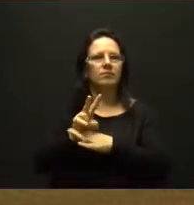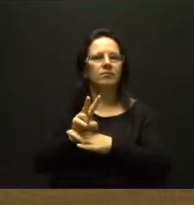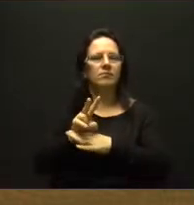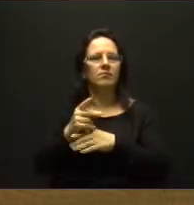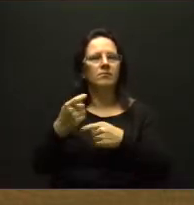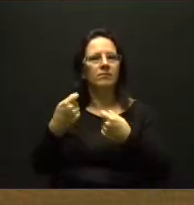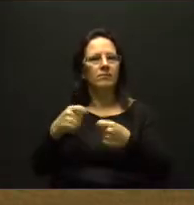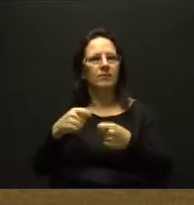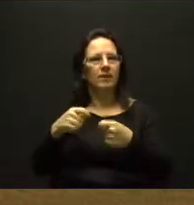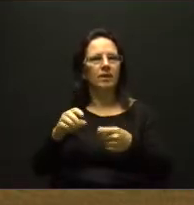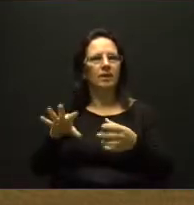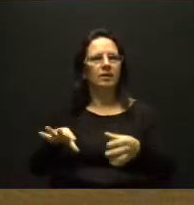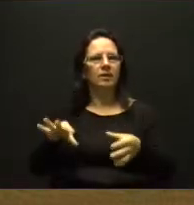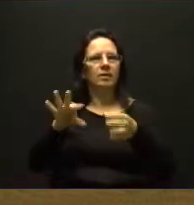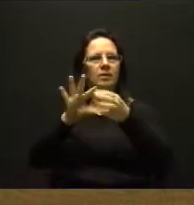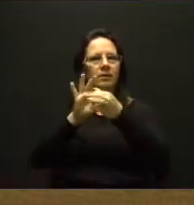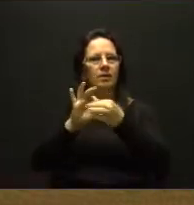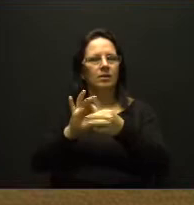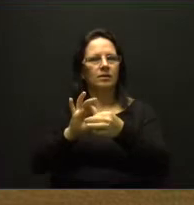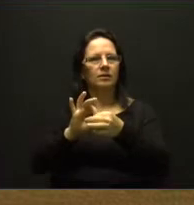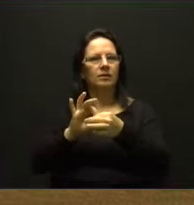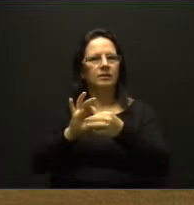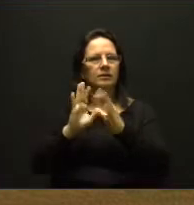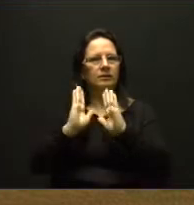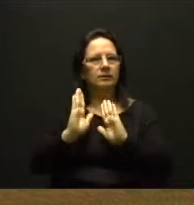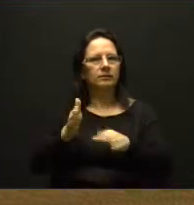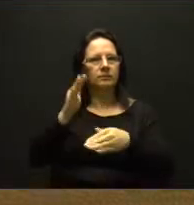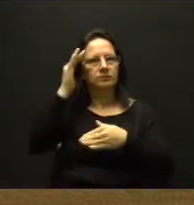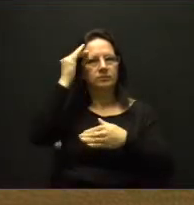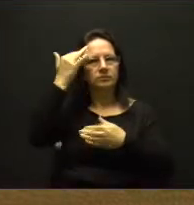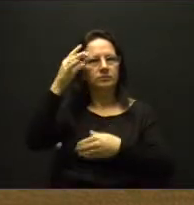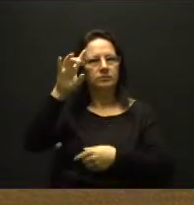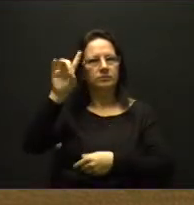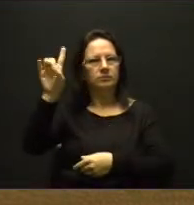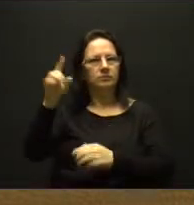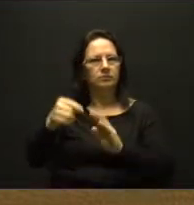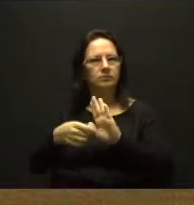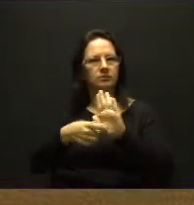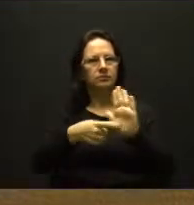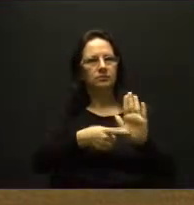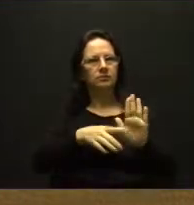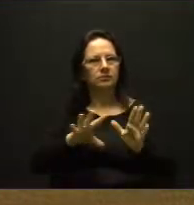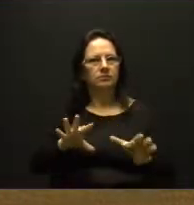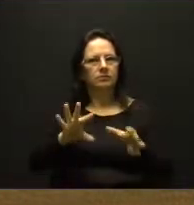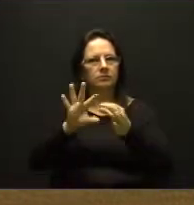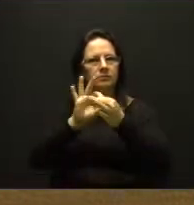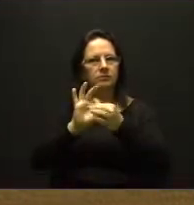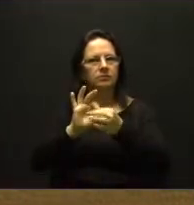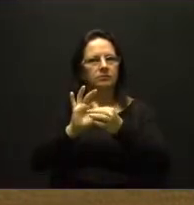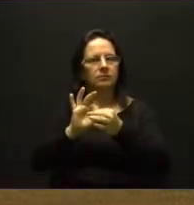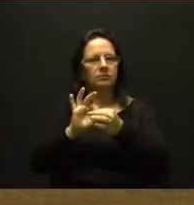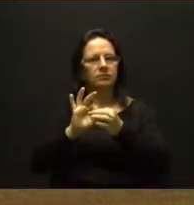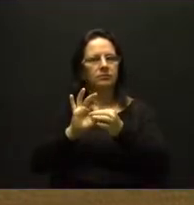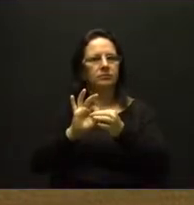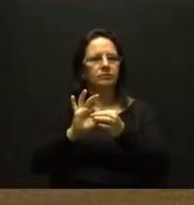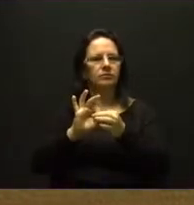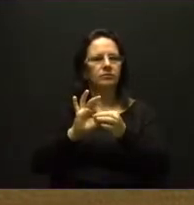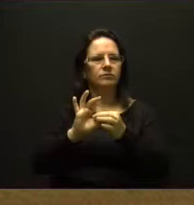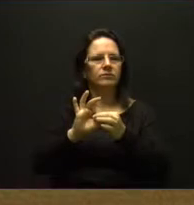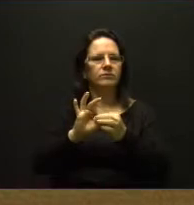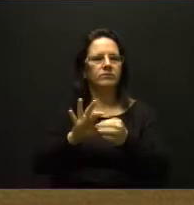nos unir essa casa já graças a deus tem apresentado uma união nas suas decisões que